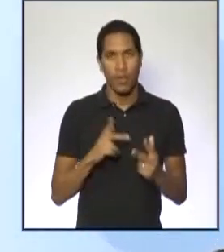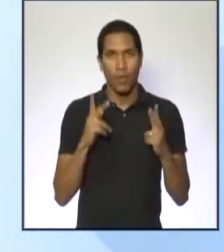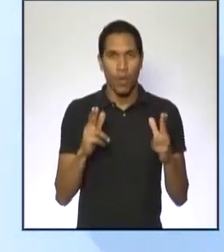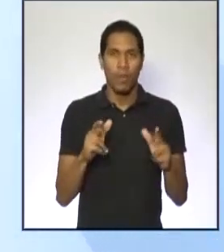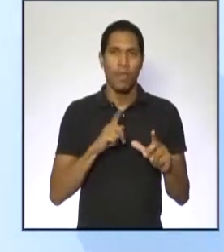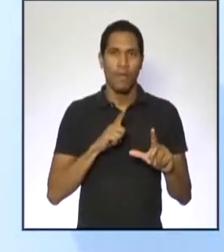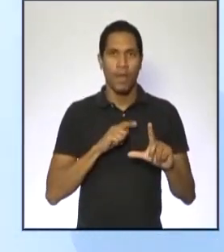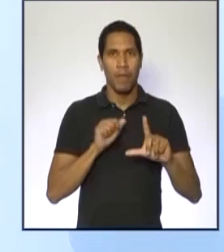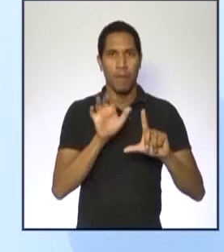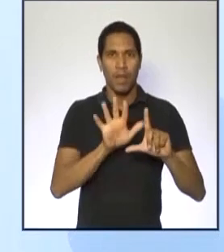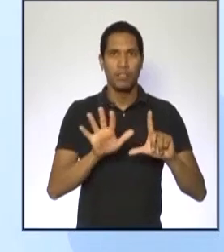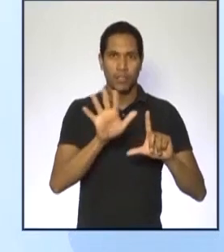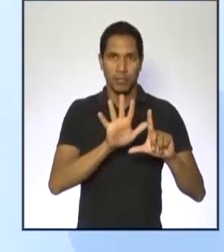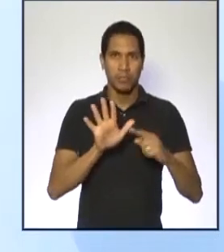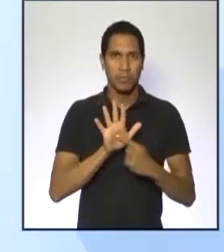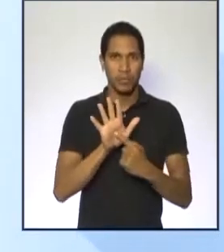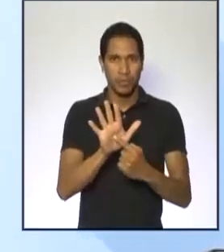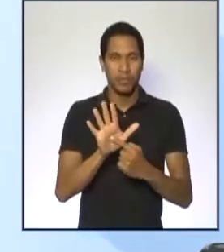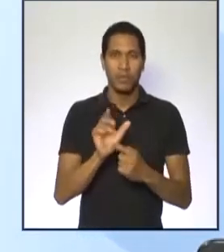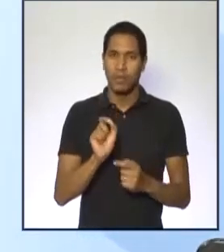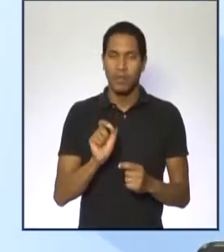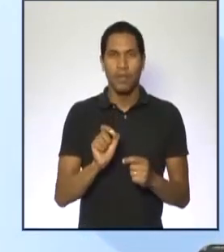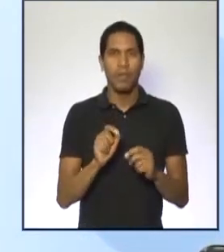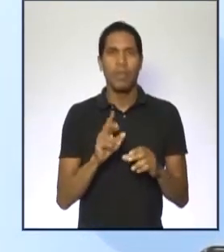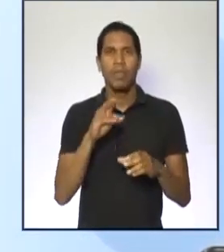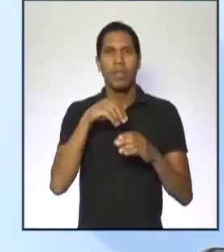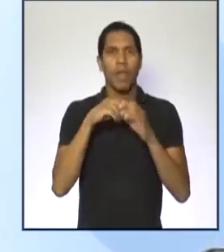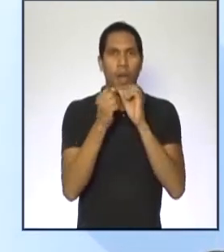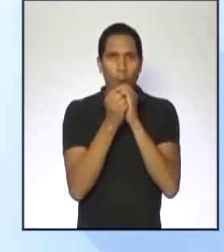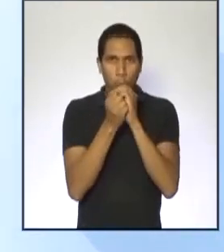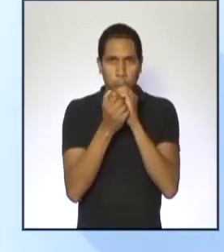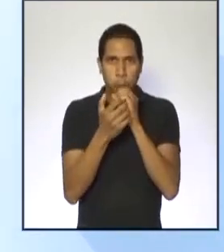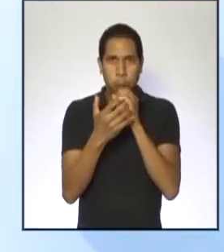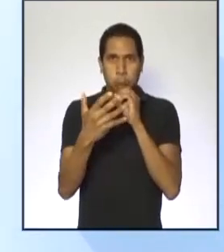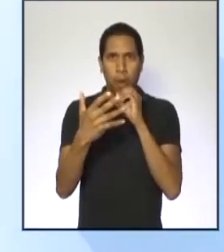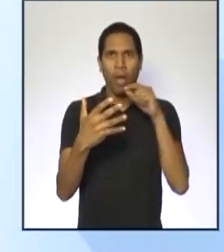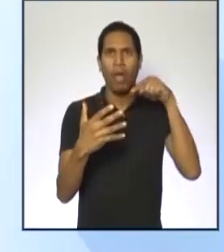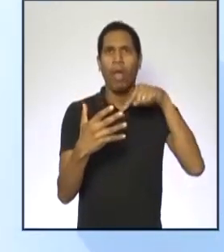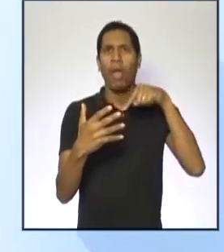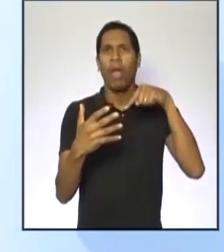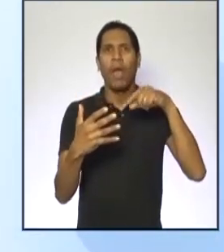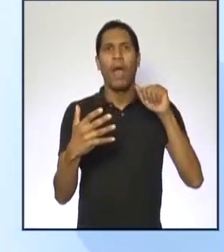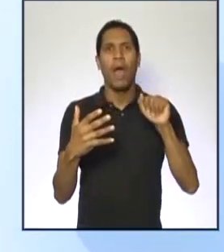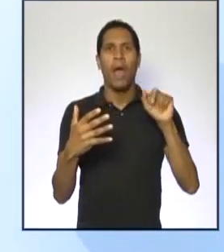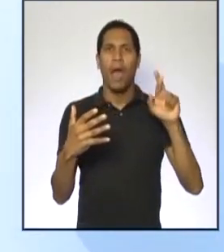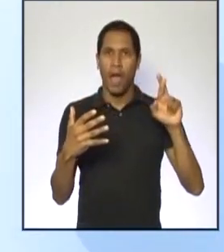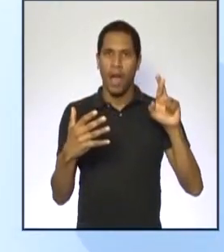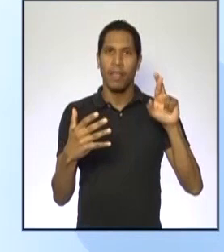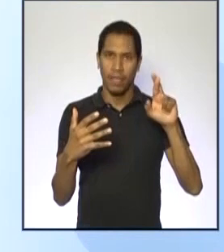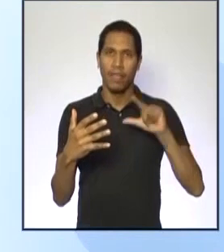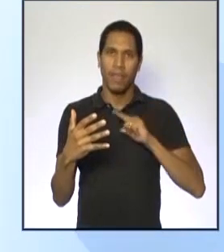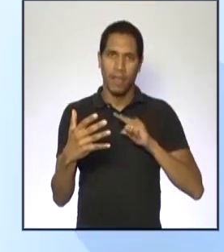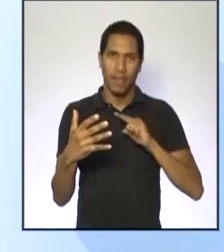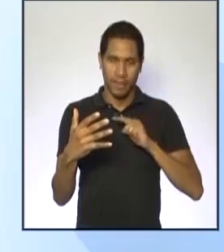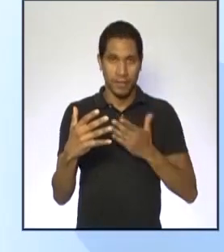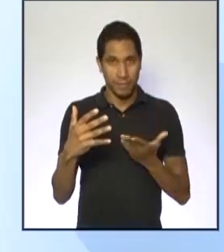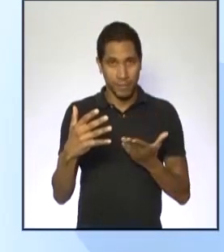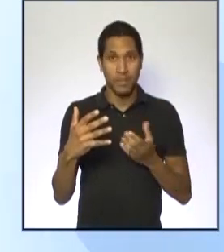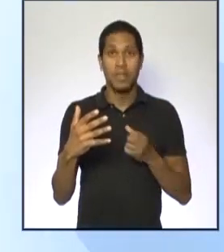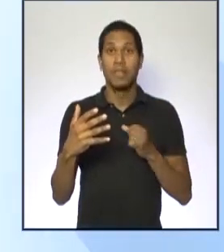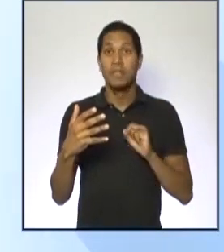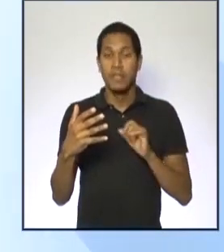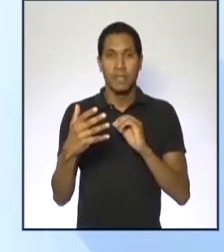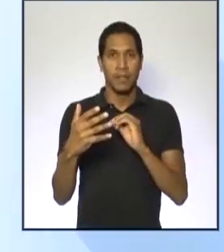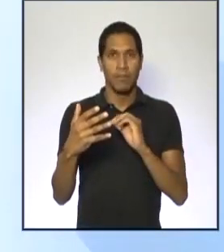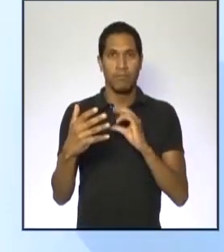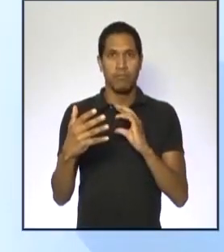nós vimos. Eu tenho o que dentro dessa bexiga? Eu tenho um ar represado dentro dessa bexiga. Se eu soltar